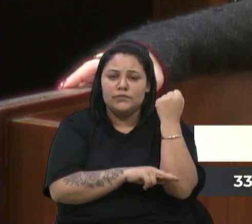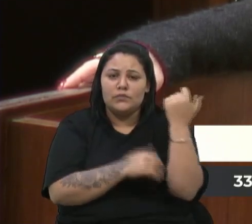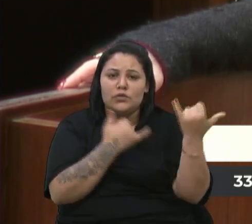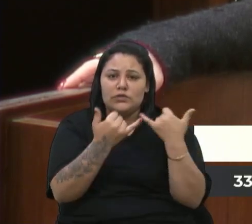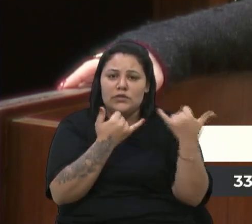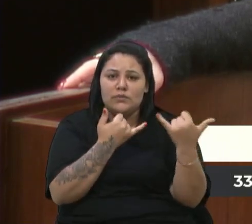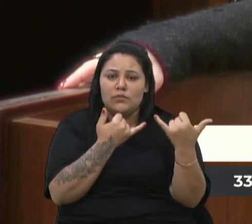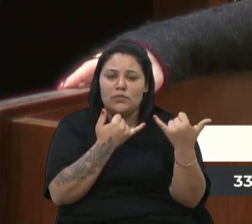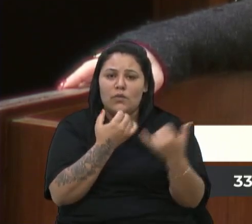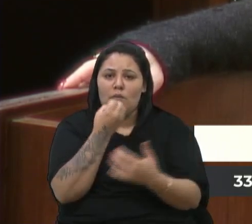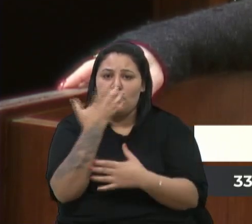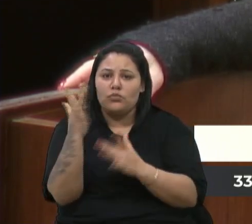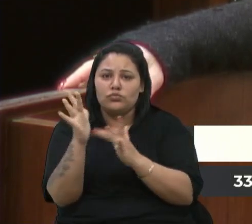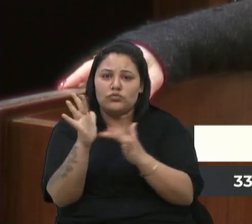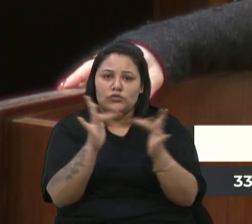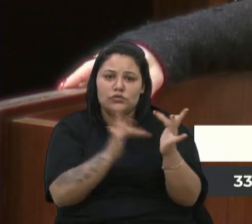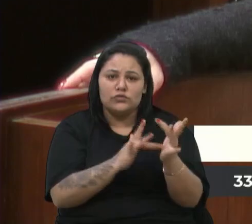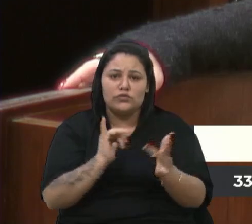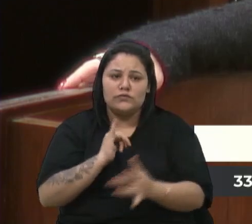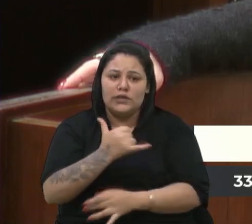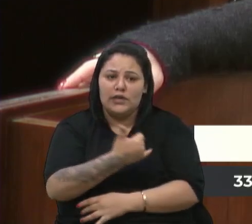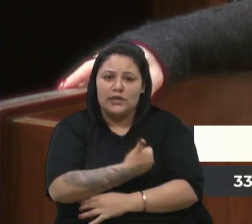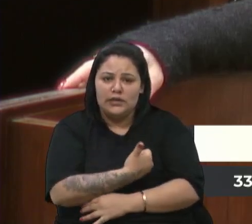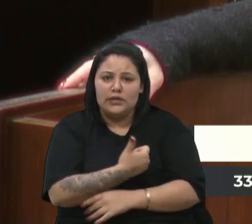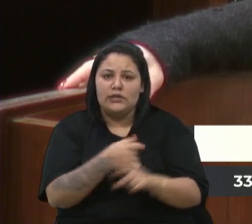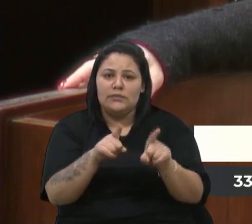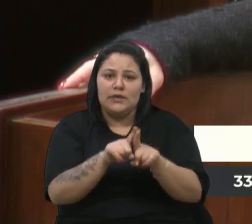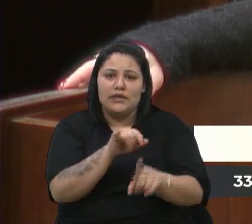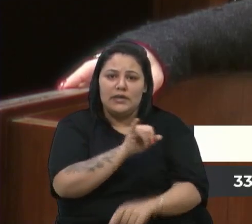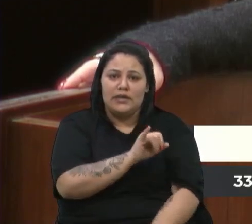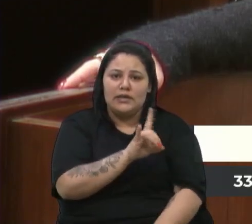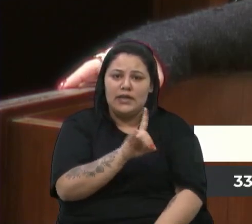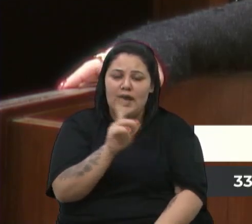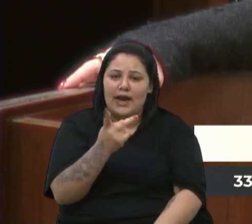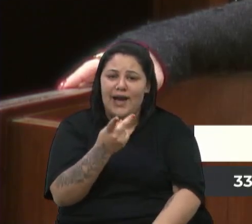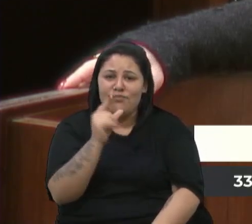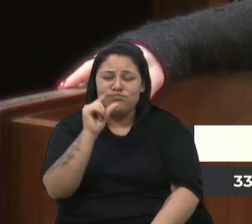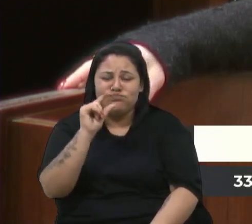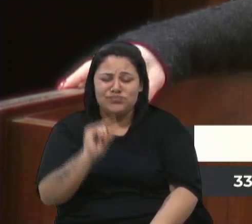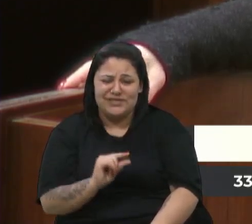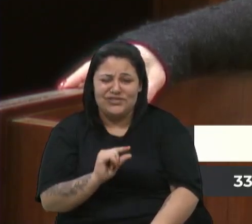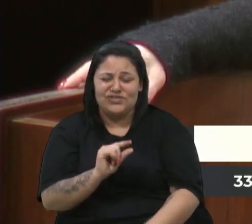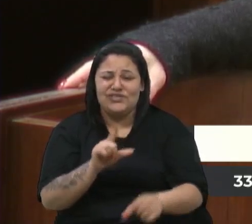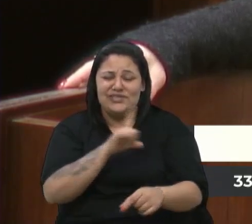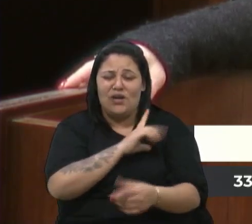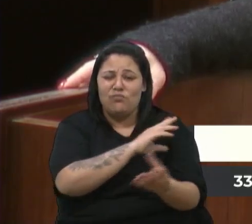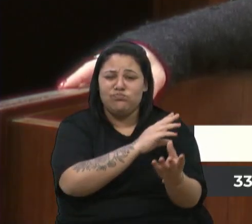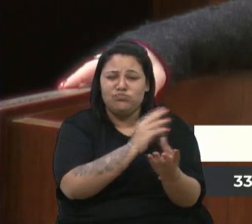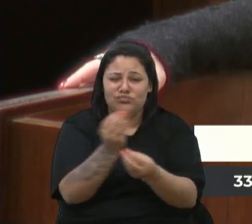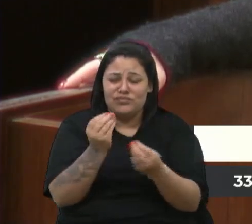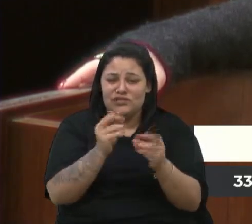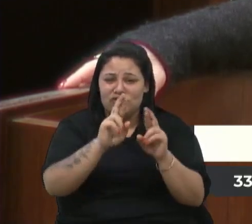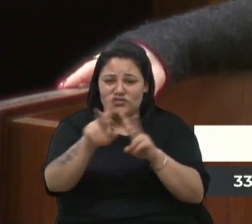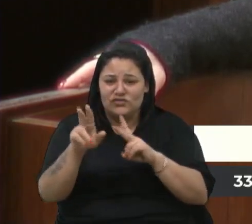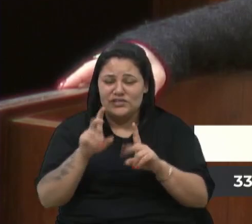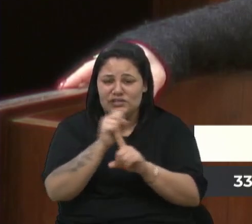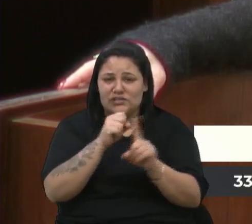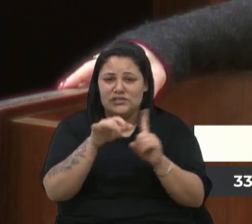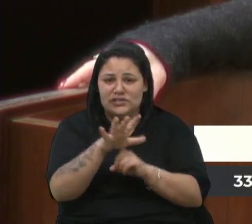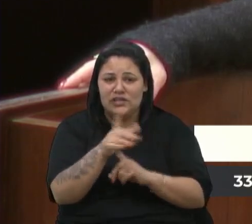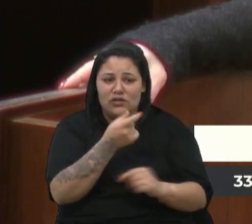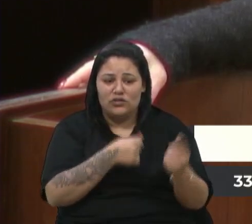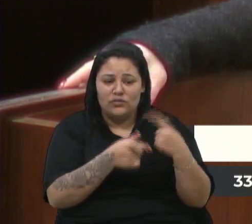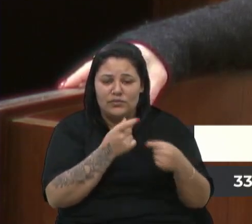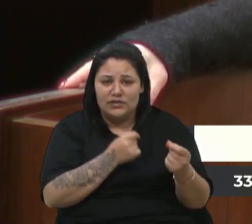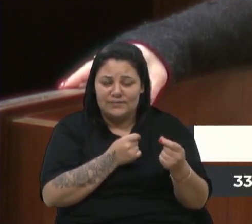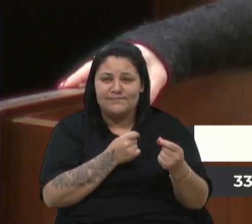Bom Jesus, Vacaria, que tem um IDH muito baixo, tem muitas diferenças sociais e econômicas entre